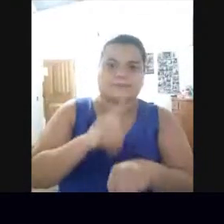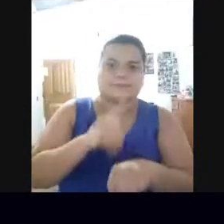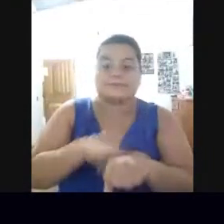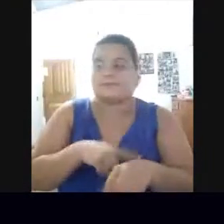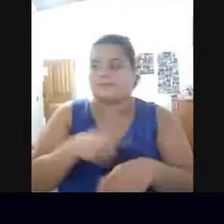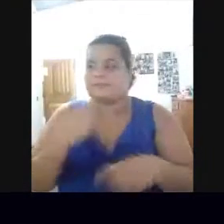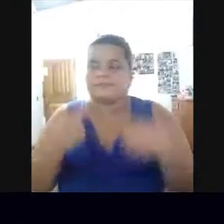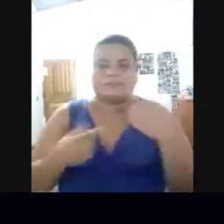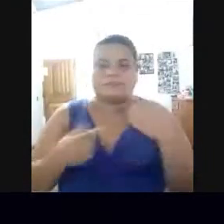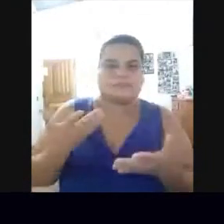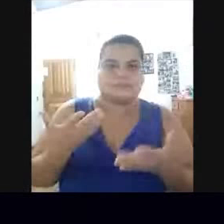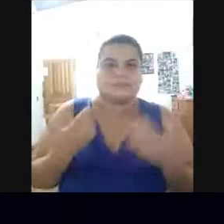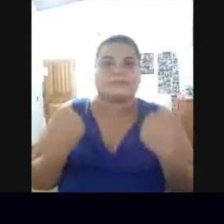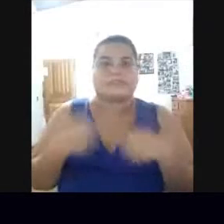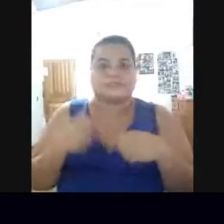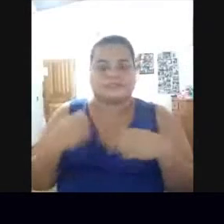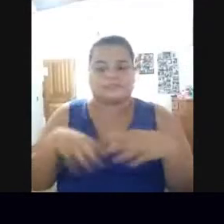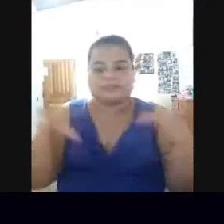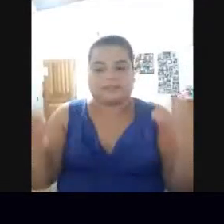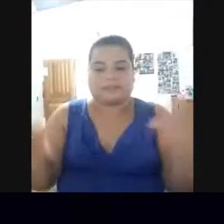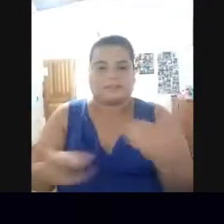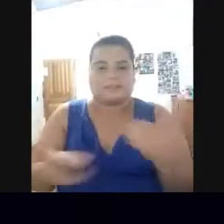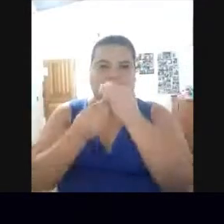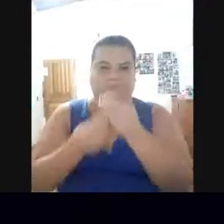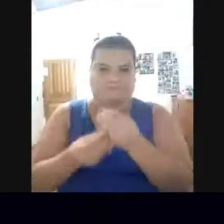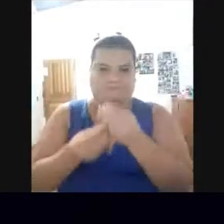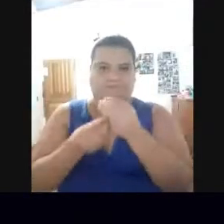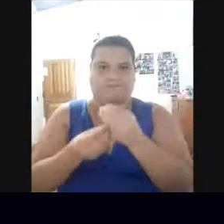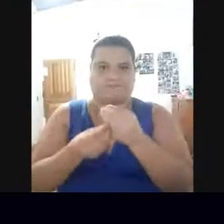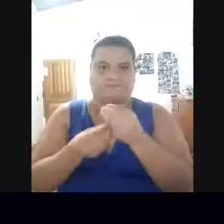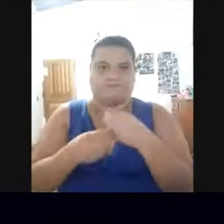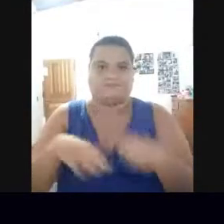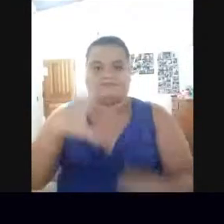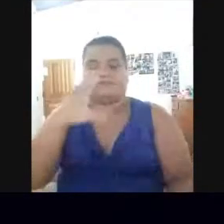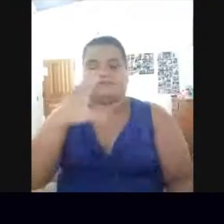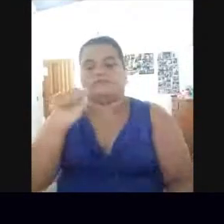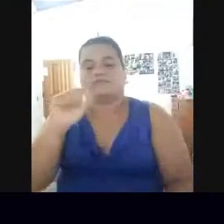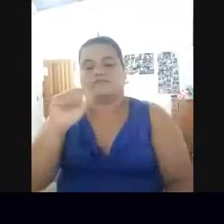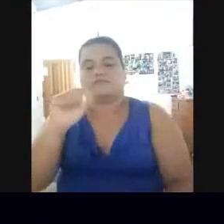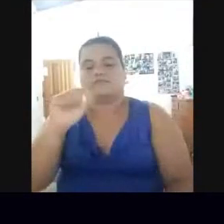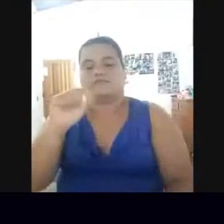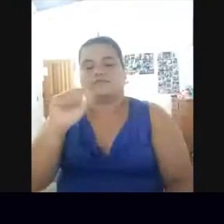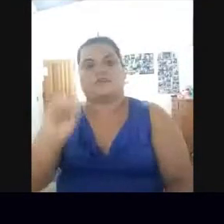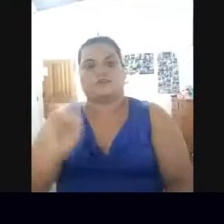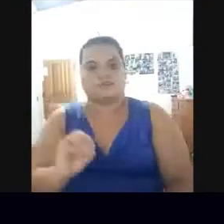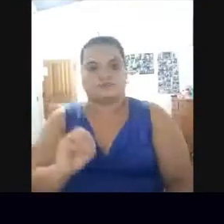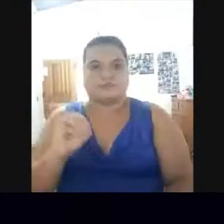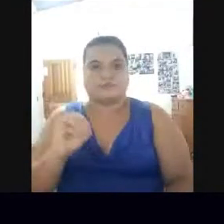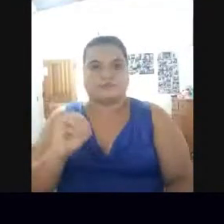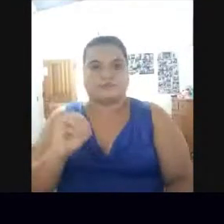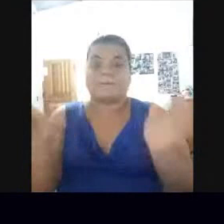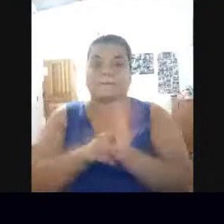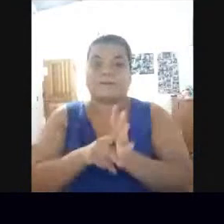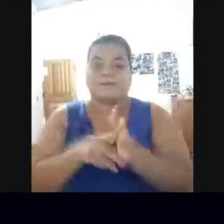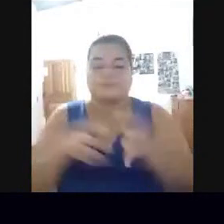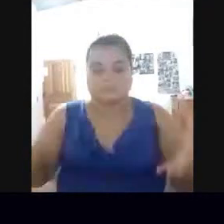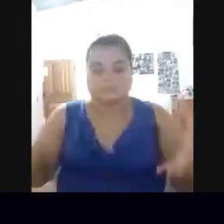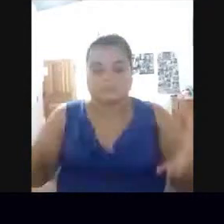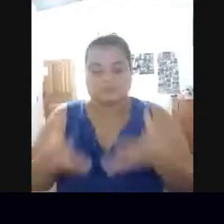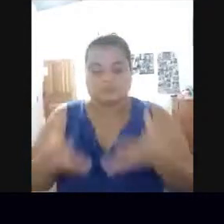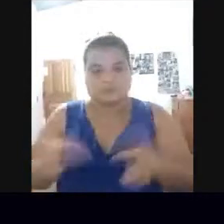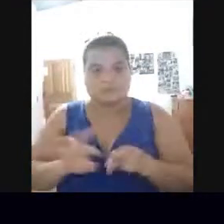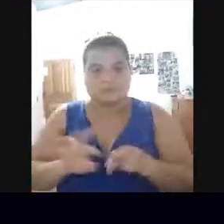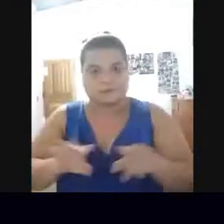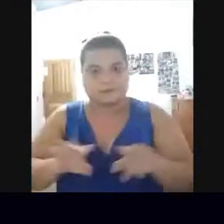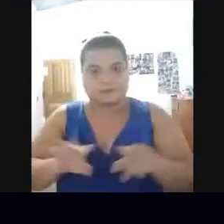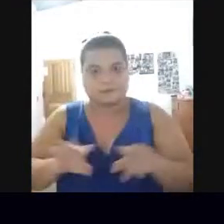gente tem o cálcio também presente nos vegetais, a gente vai dar prioridade e preferência, né, no cálculo da